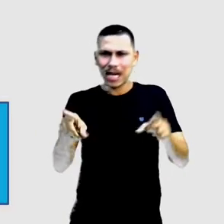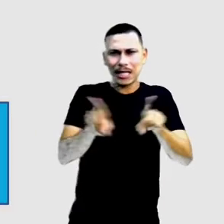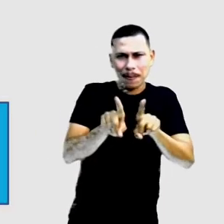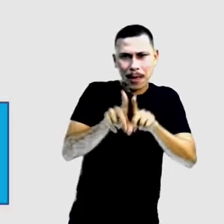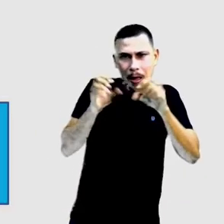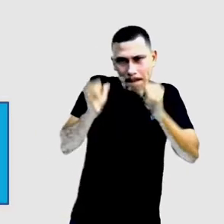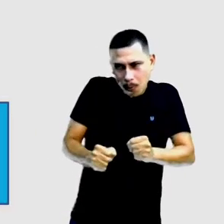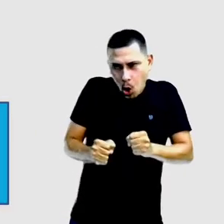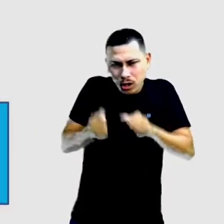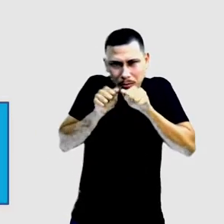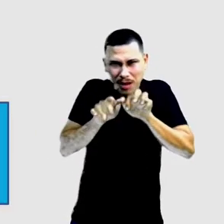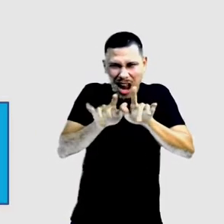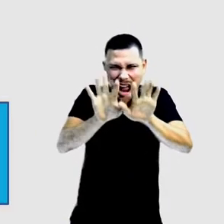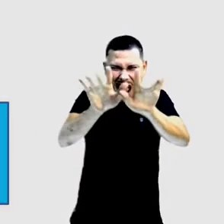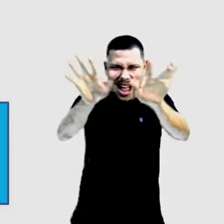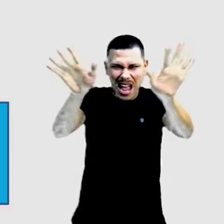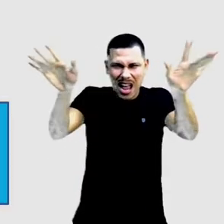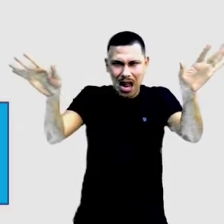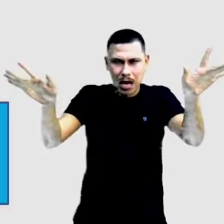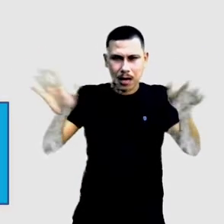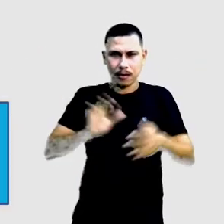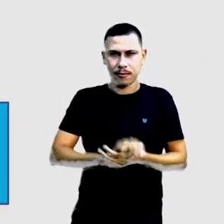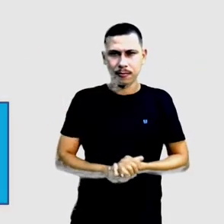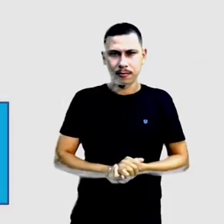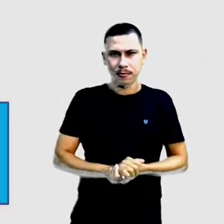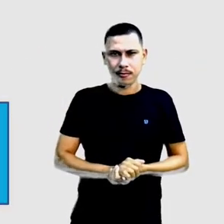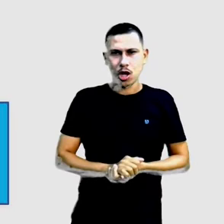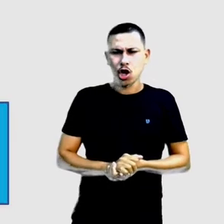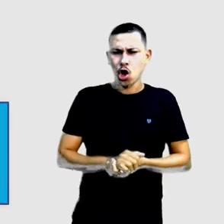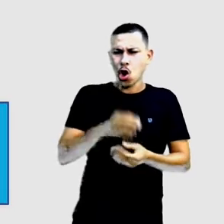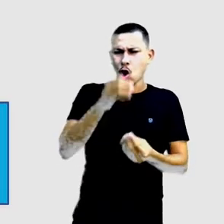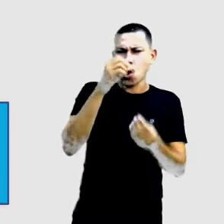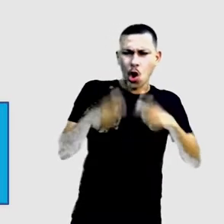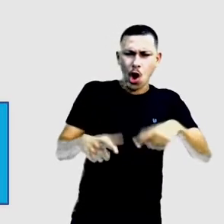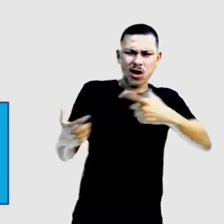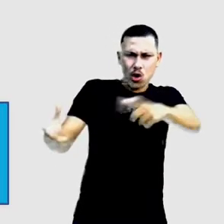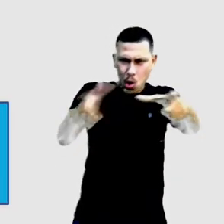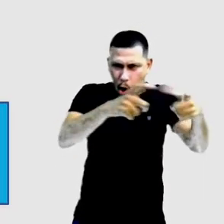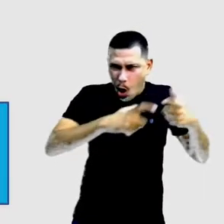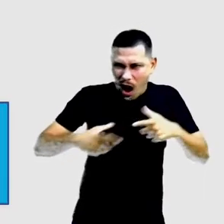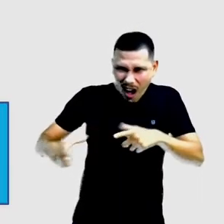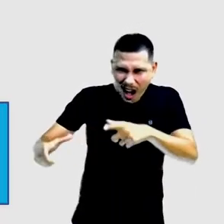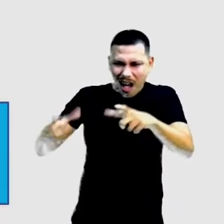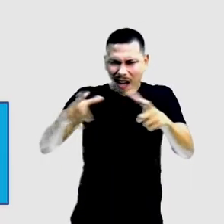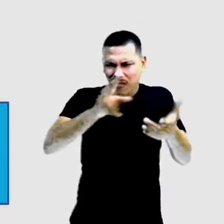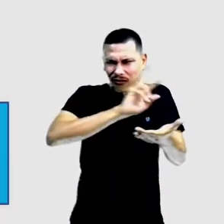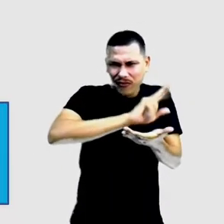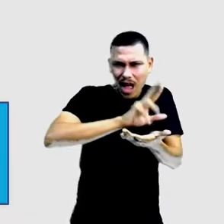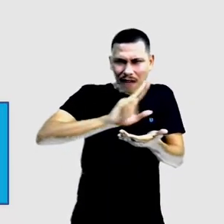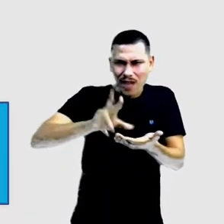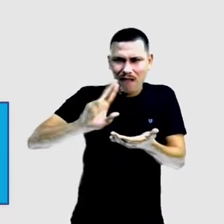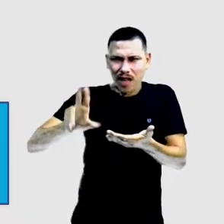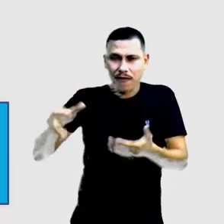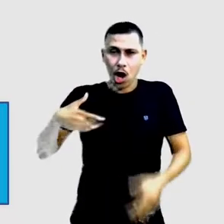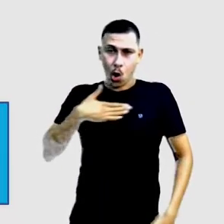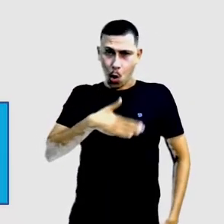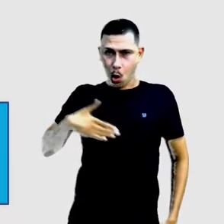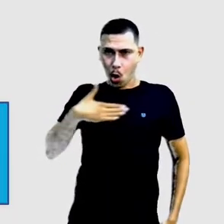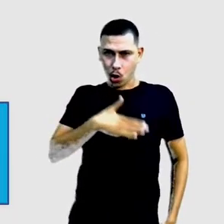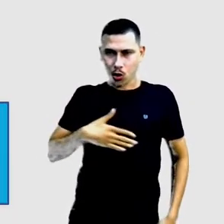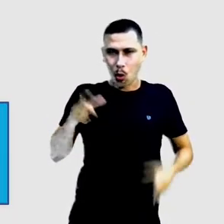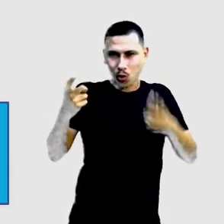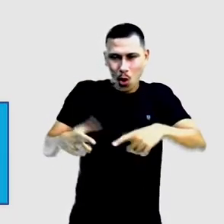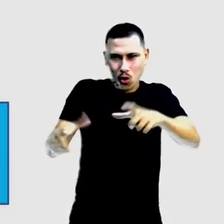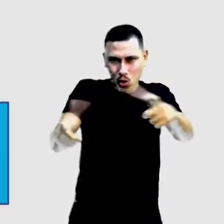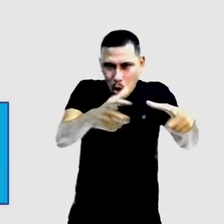produzir rapidamente também estão presentes nos mais variados locais da terra adoram locais úmidos e